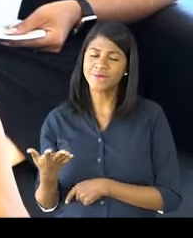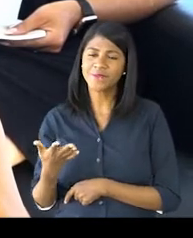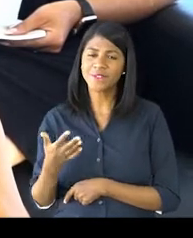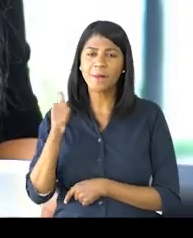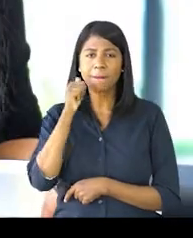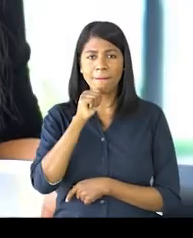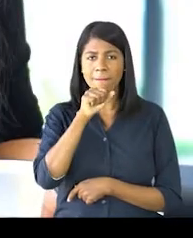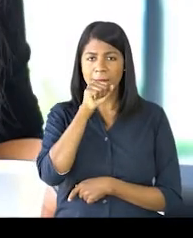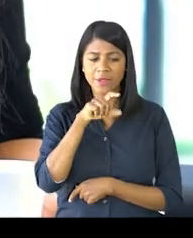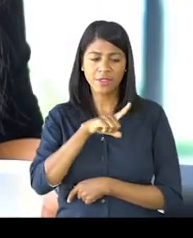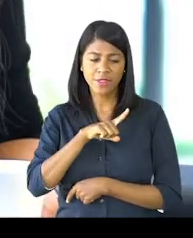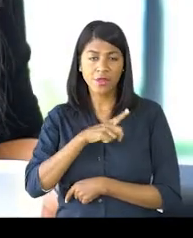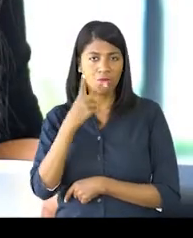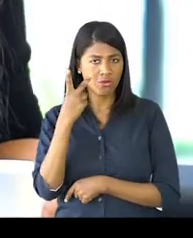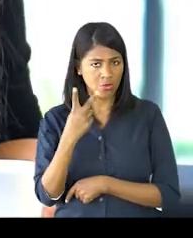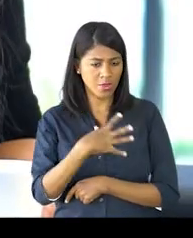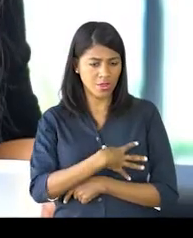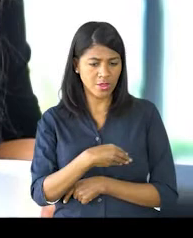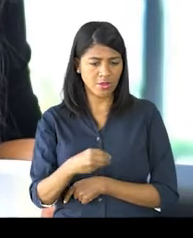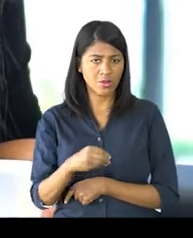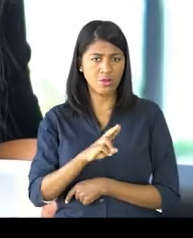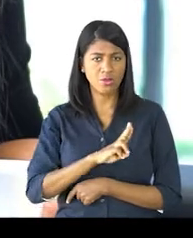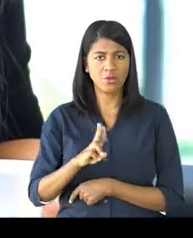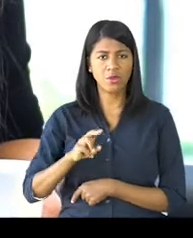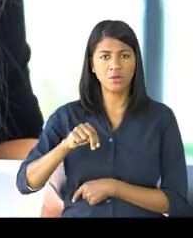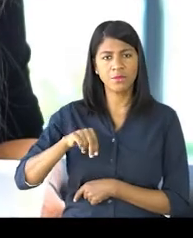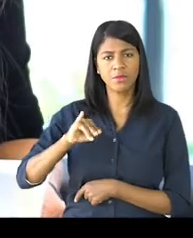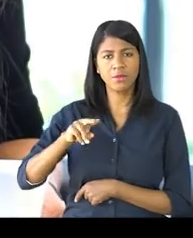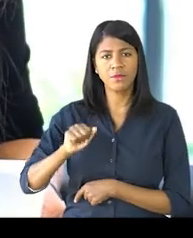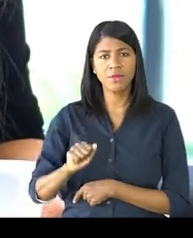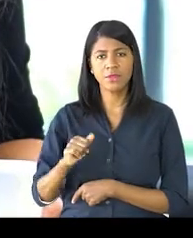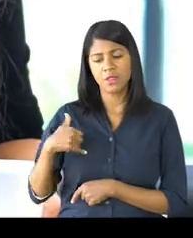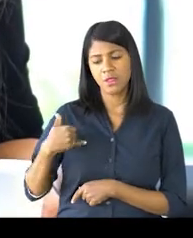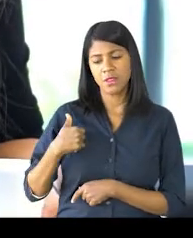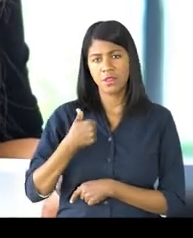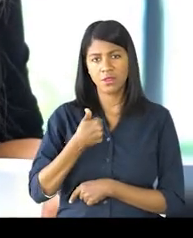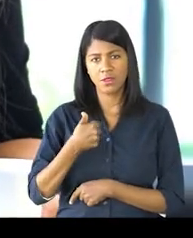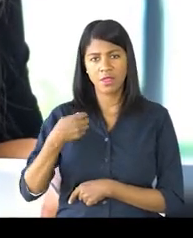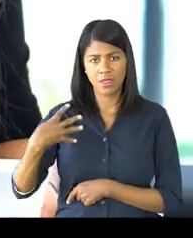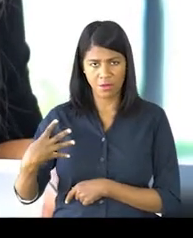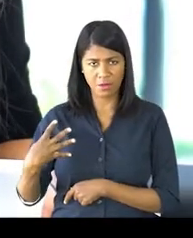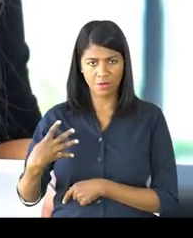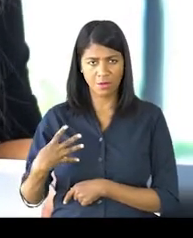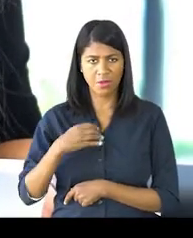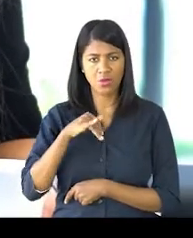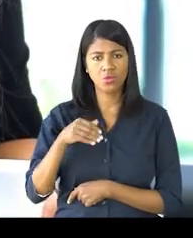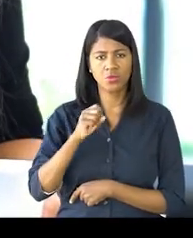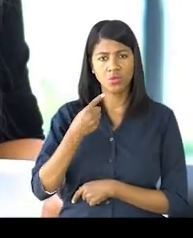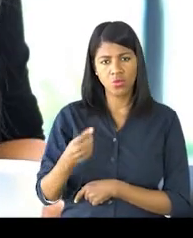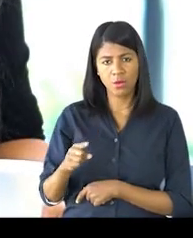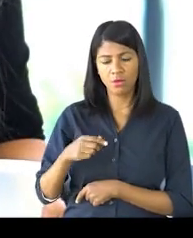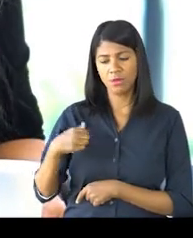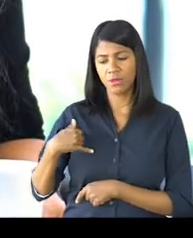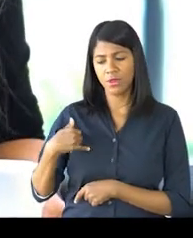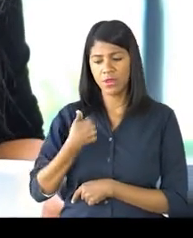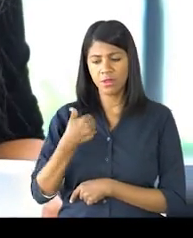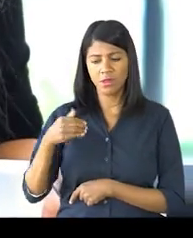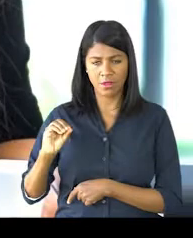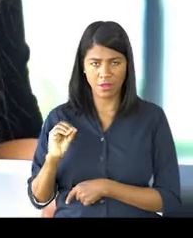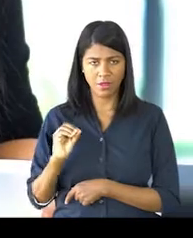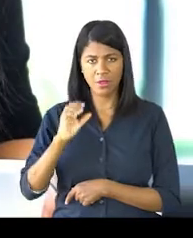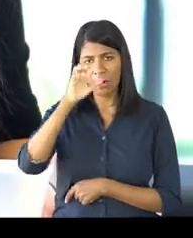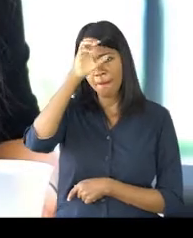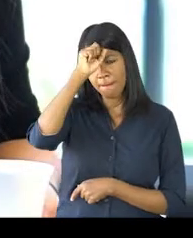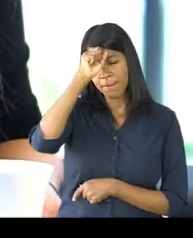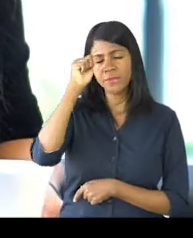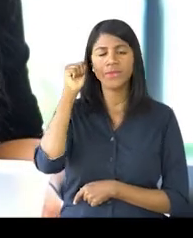mulheres. E é isso, eu sou mãe de dois filhos, eu tenho uma filha, chama Nina, de 14 anos, uhum. João, que